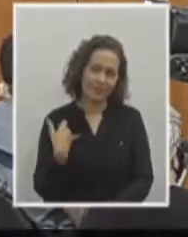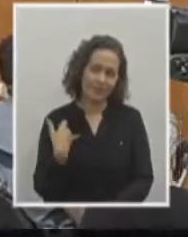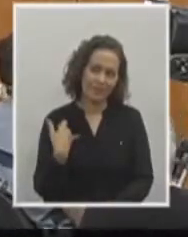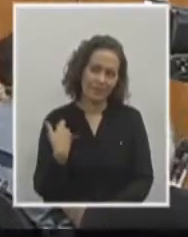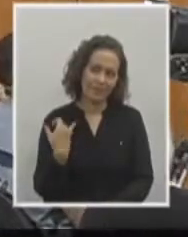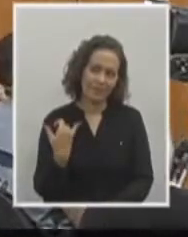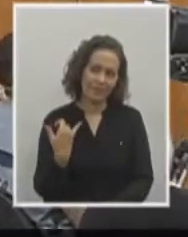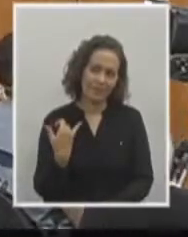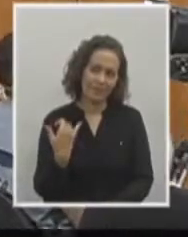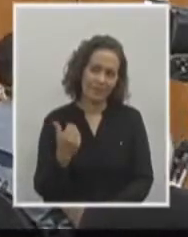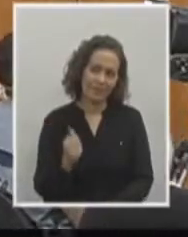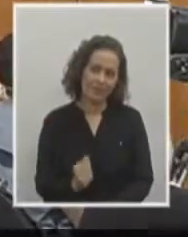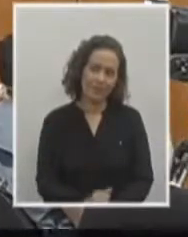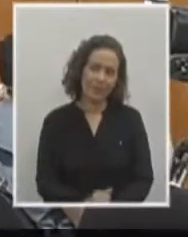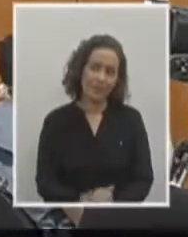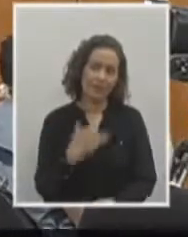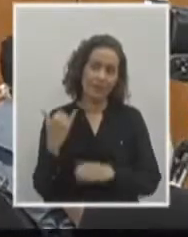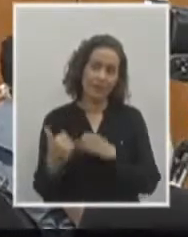muito fraco.